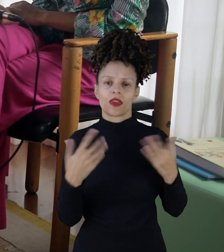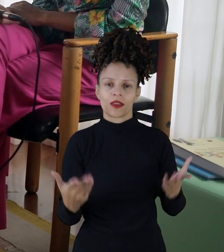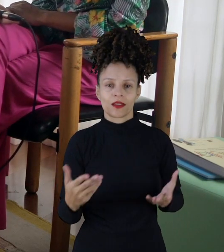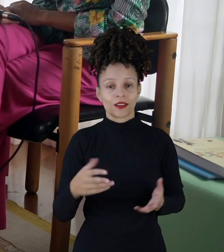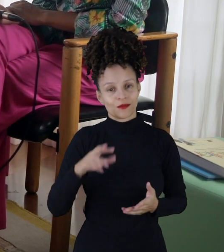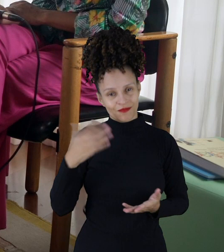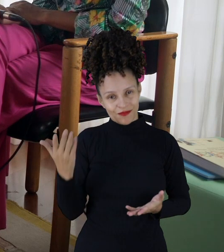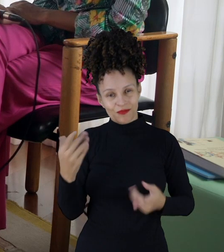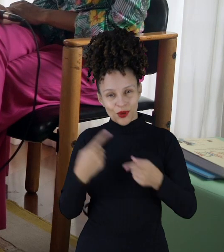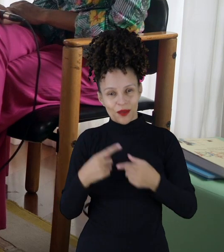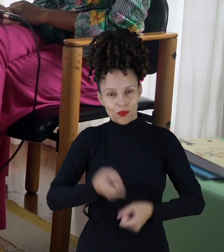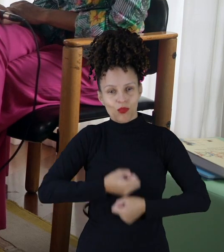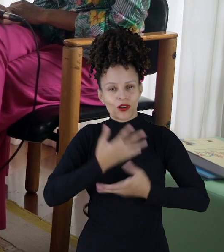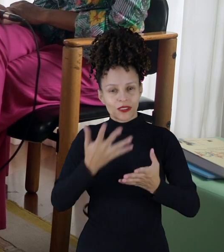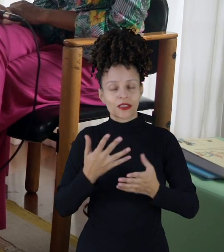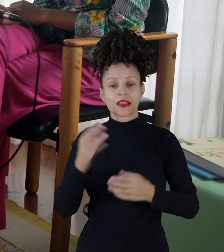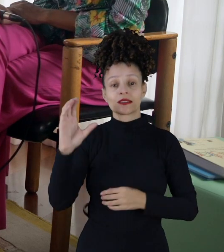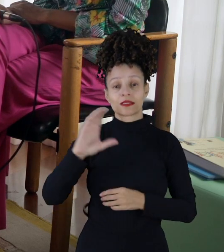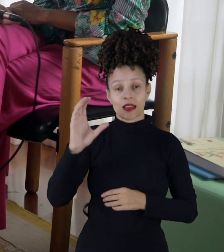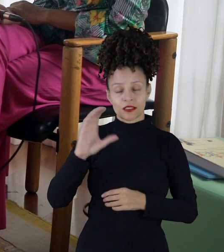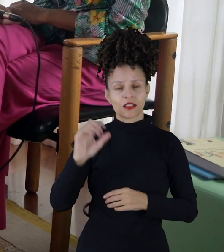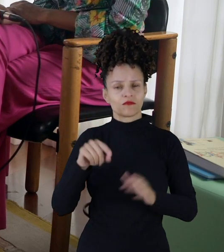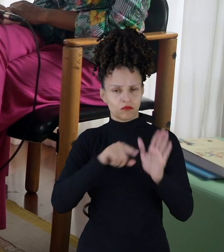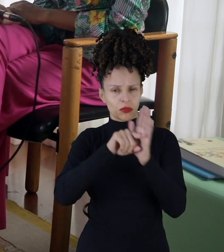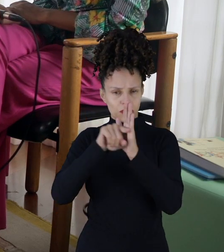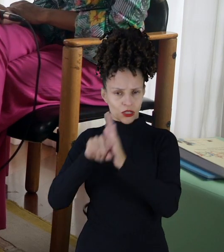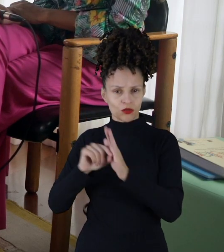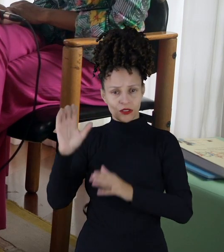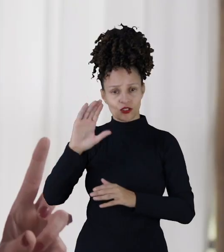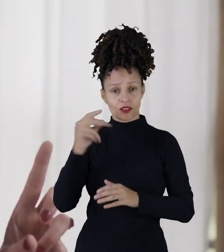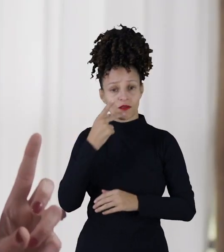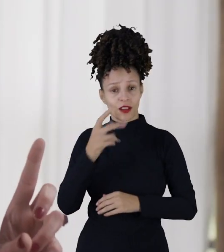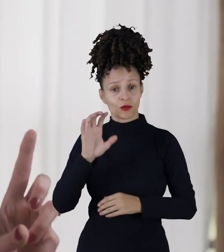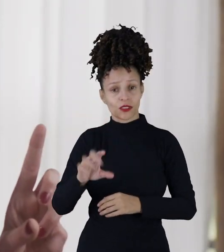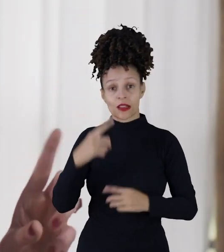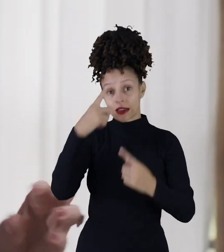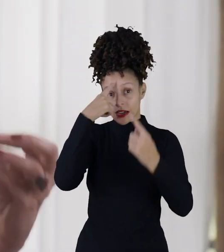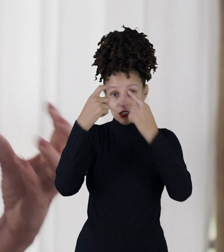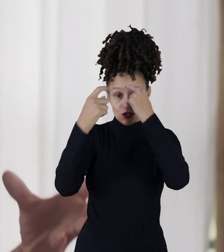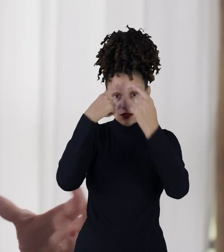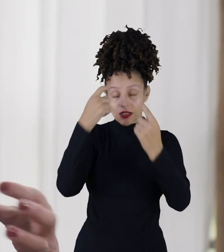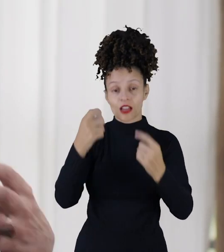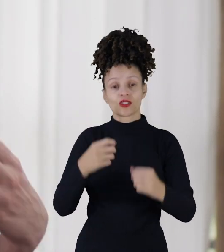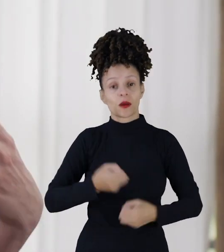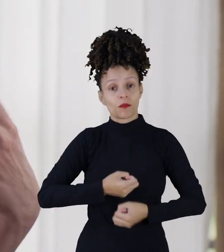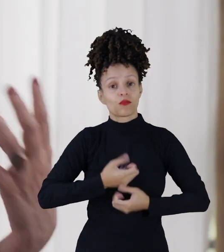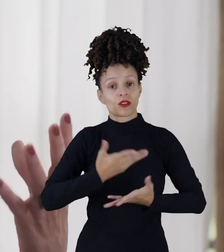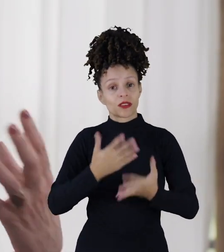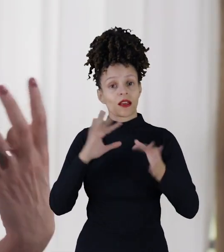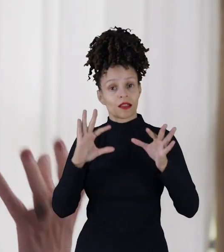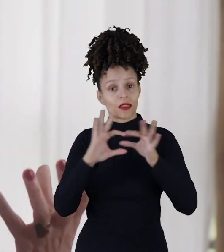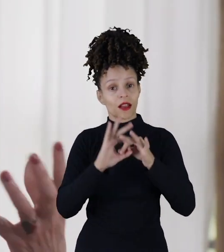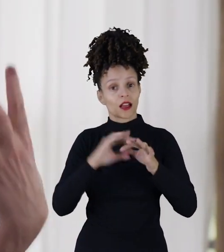assim. Não é à toa que dizem que a poesia e a ciência, os cientistas falam muito isso, né? Que a criatividade, a